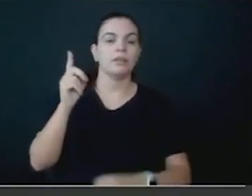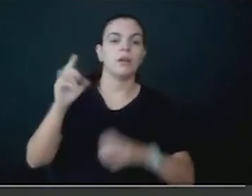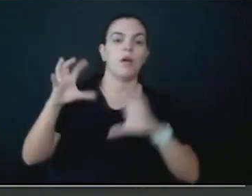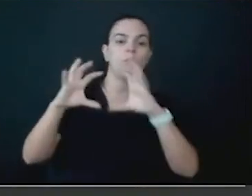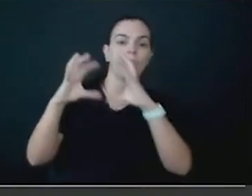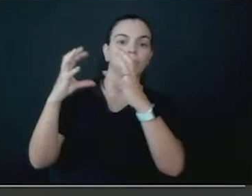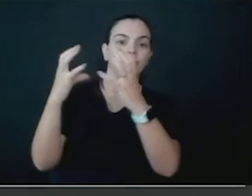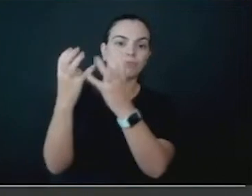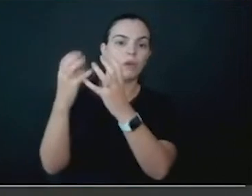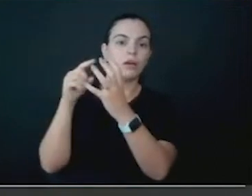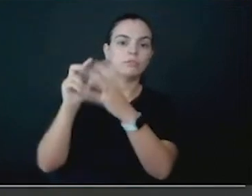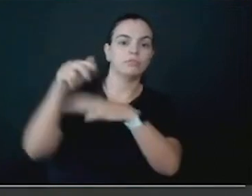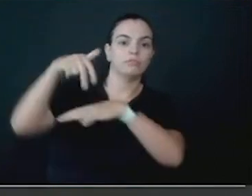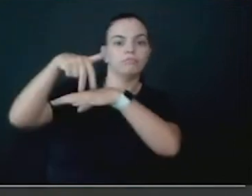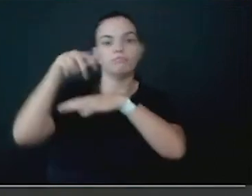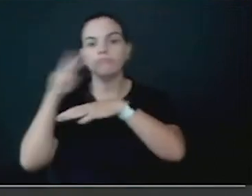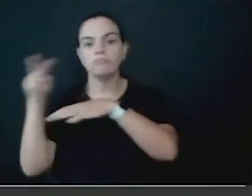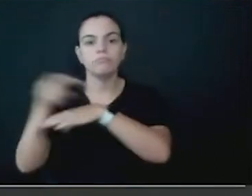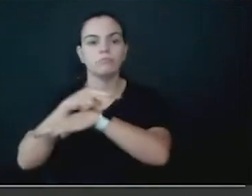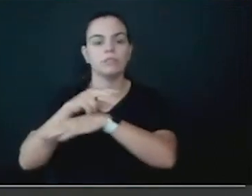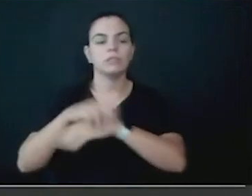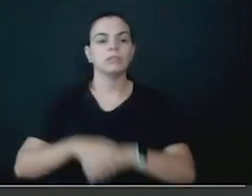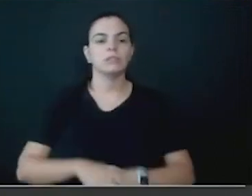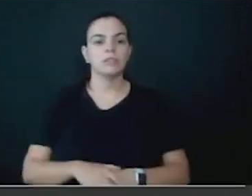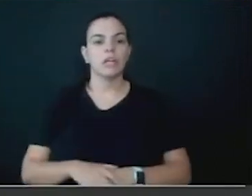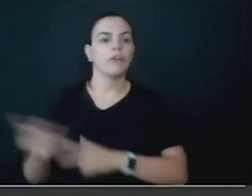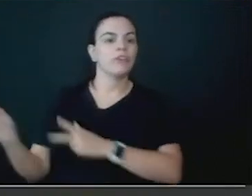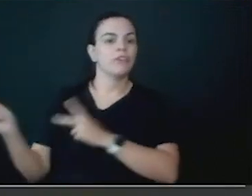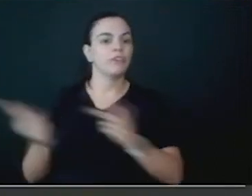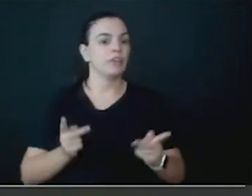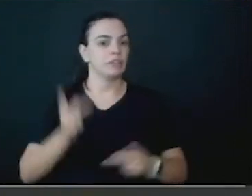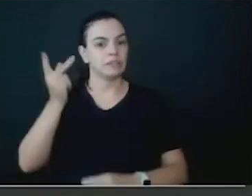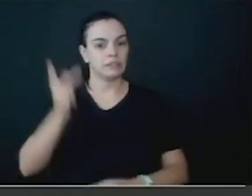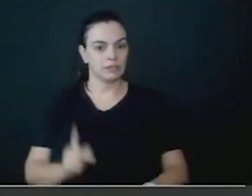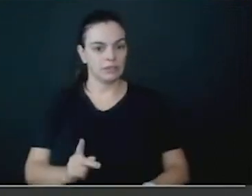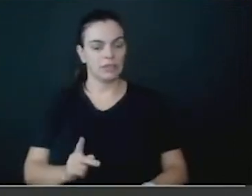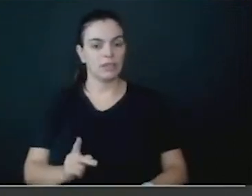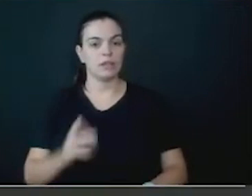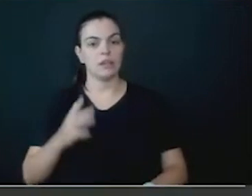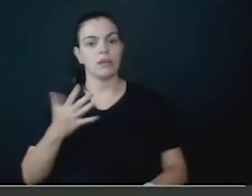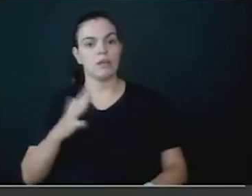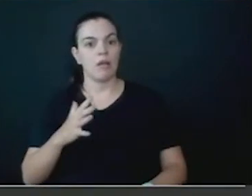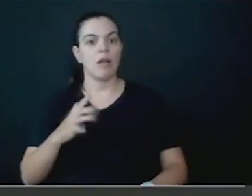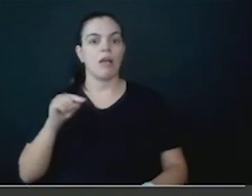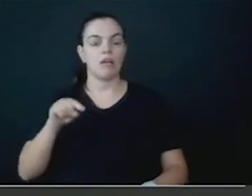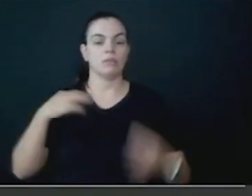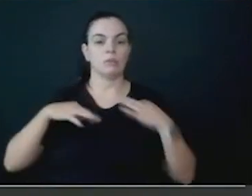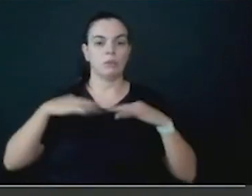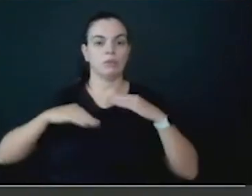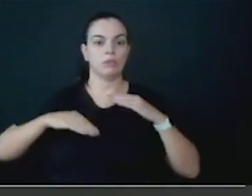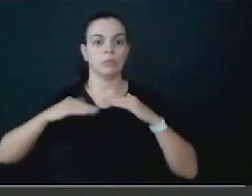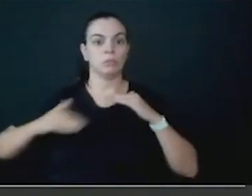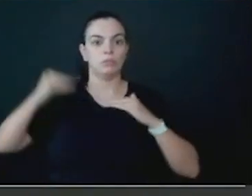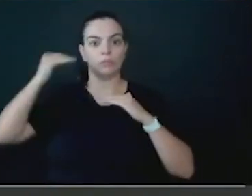150.936. Visitantes, é, assim como eu já tinha falado, a questão do turismo também deu um salto muito grande, de um